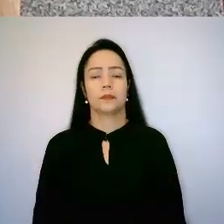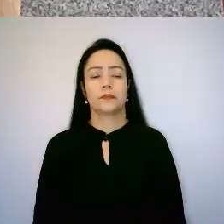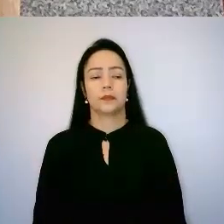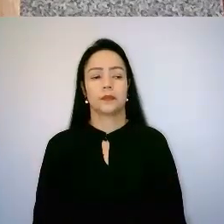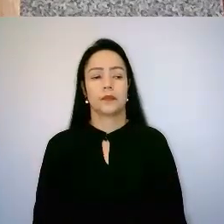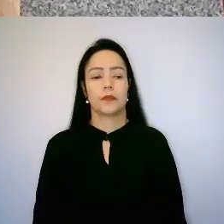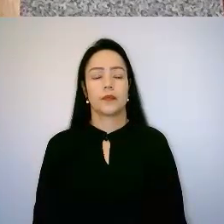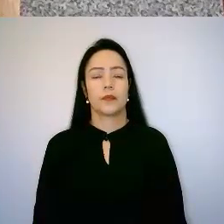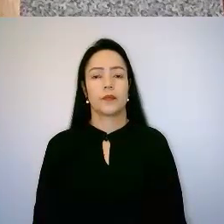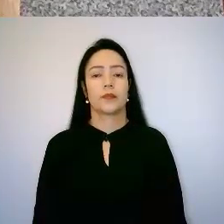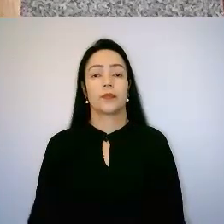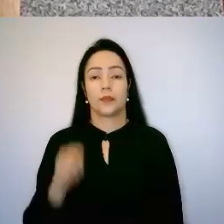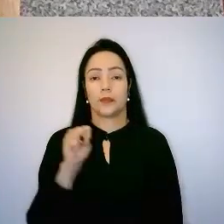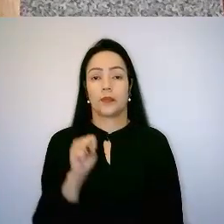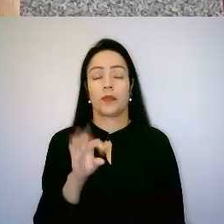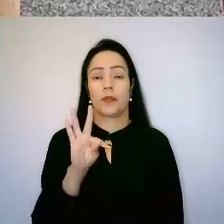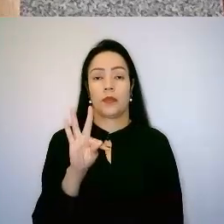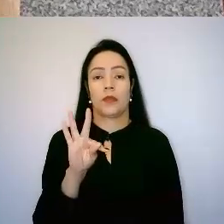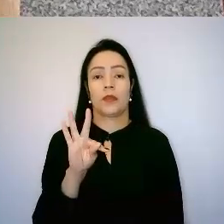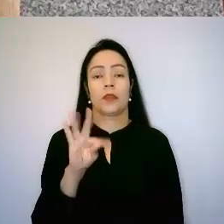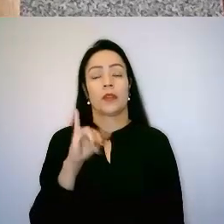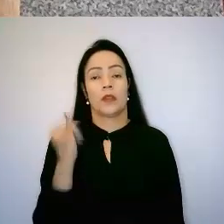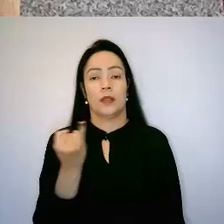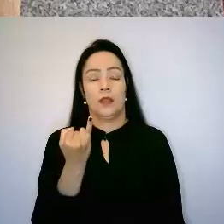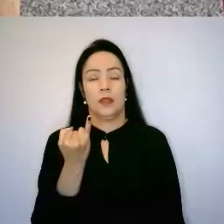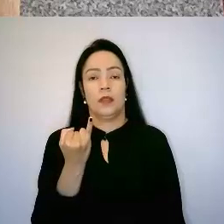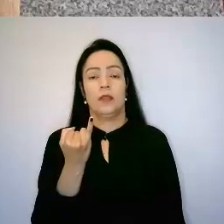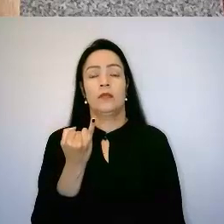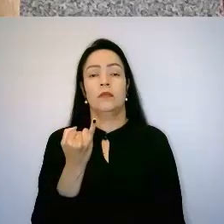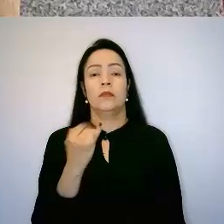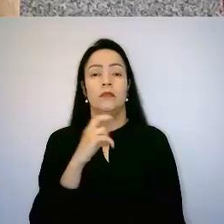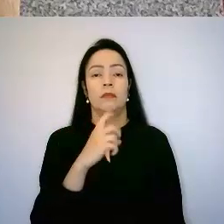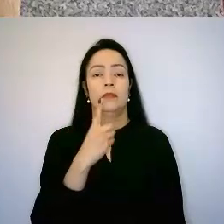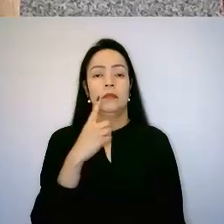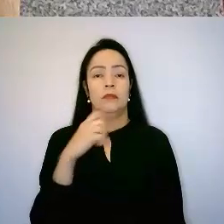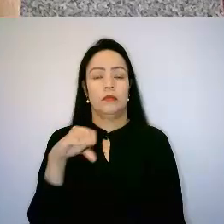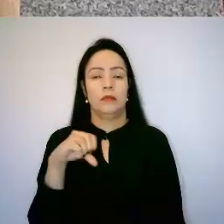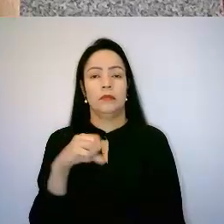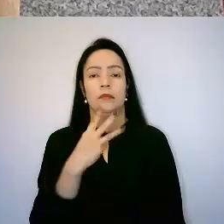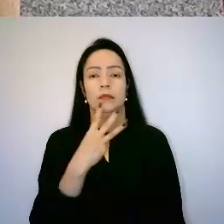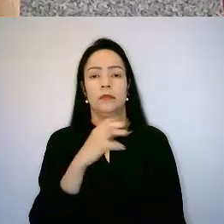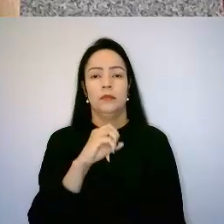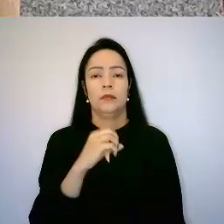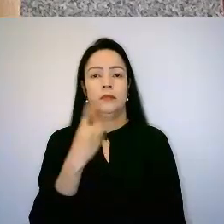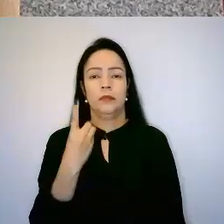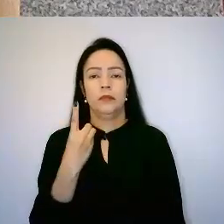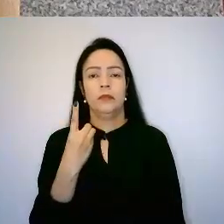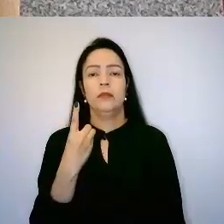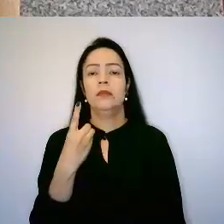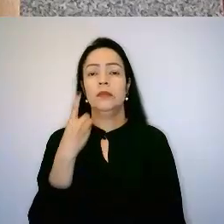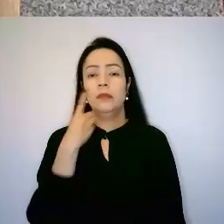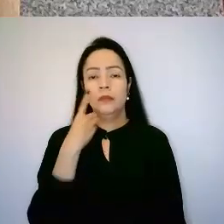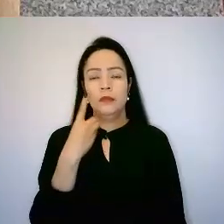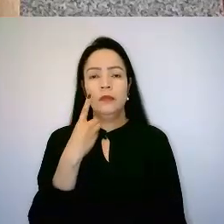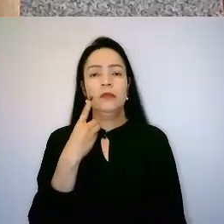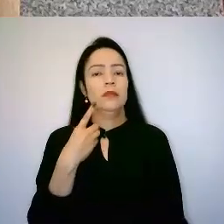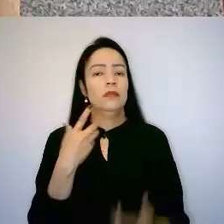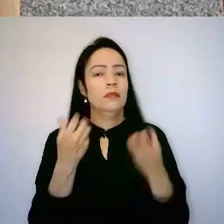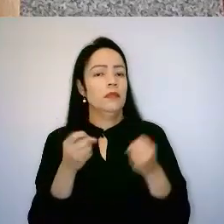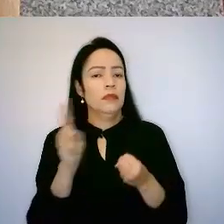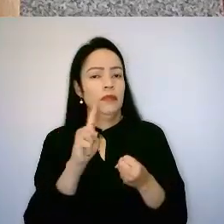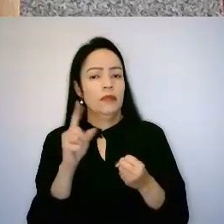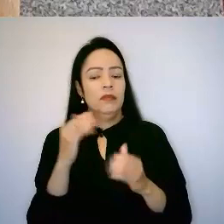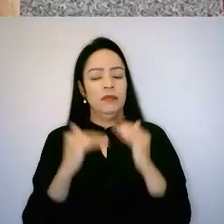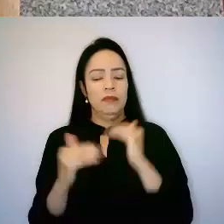Superior Tribunal de Justiça no hc519 301 entende que o respectivo indeferimento da progressão somente